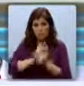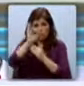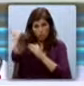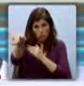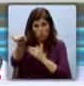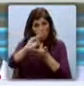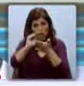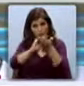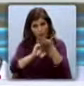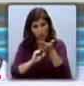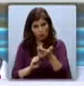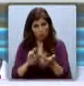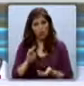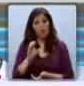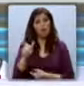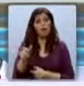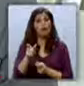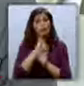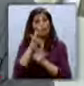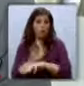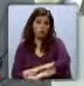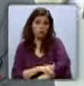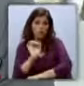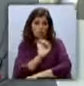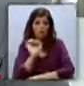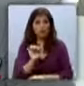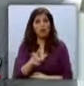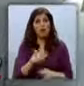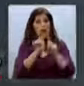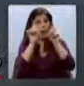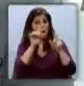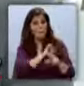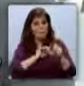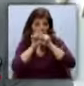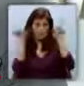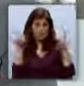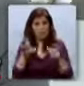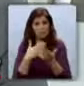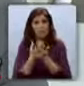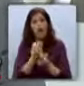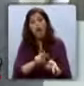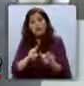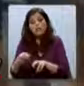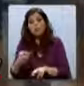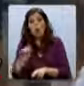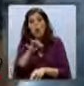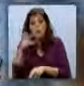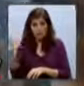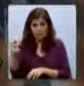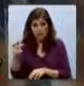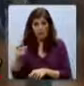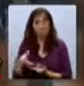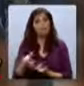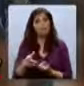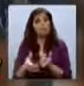caixa banco a Fernando o Rick a Nuno Amado empresária apresenta uma alternativa ao Copa do caixa banco bpi Isabel